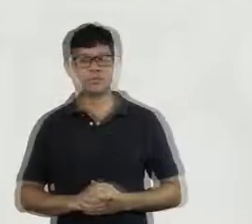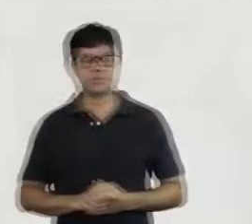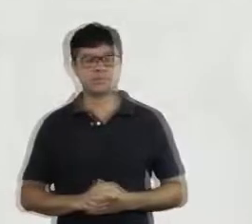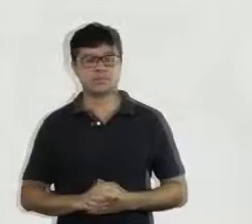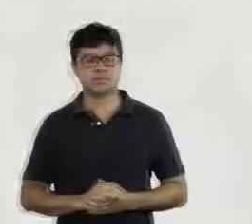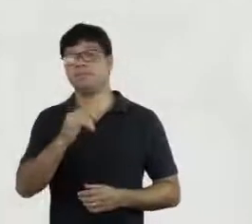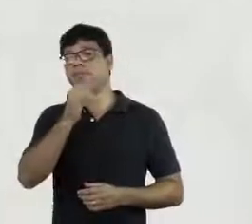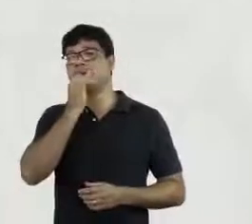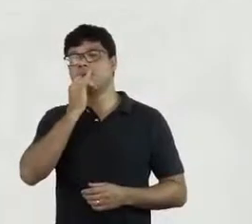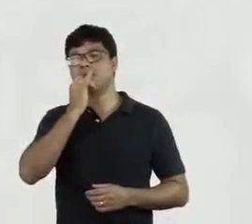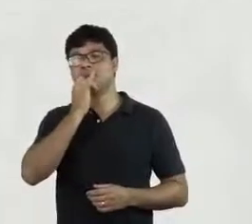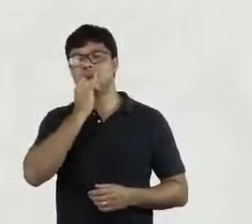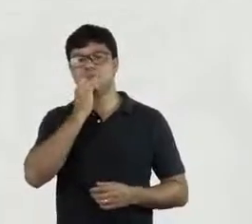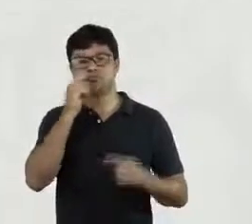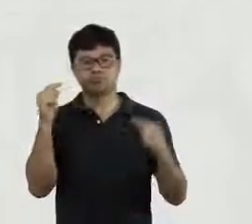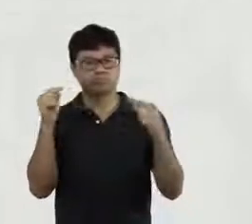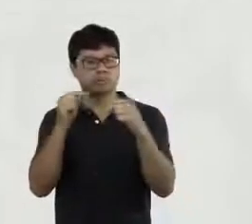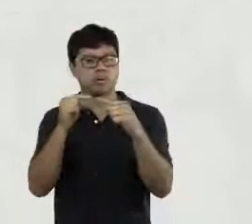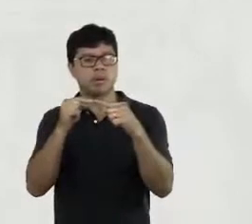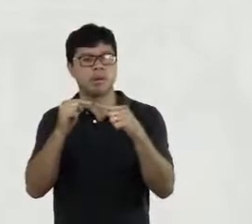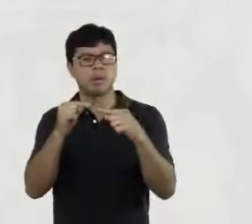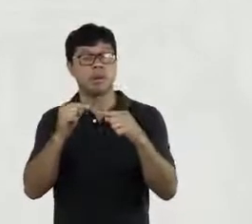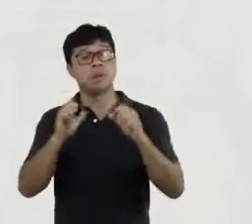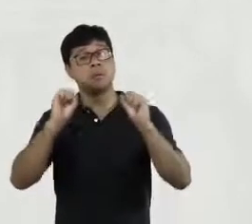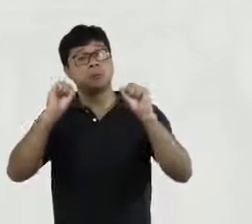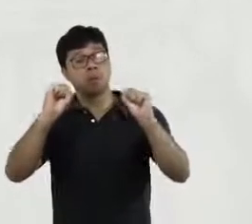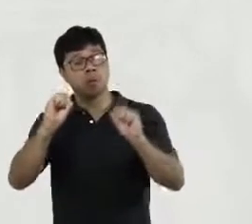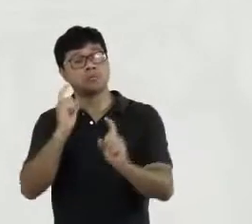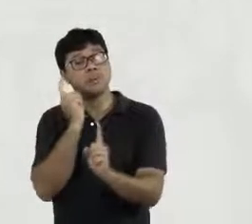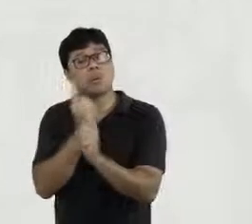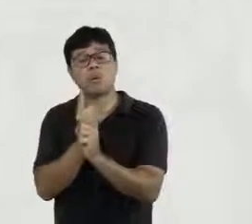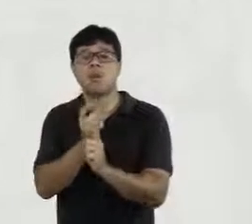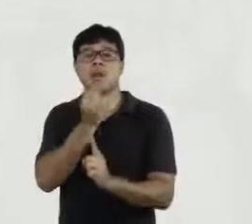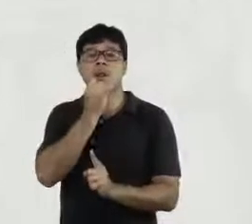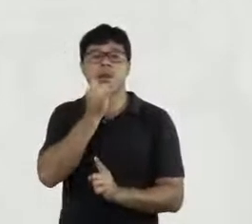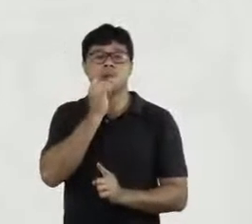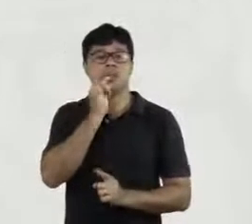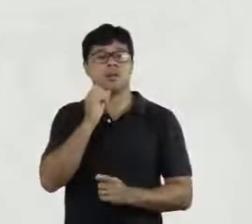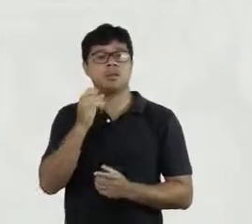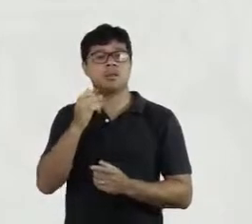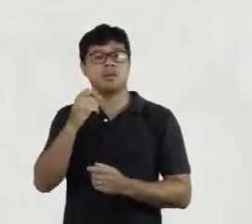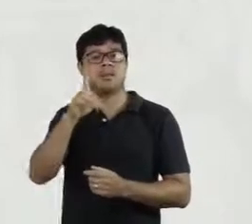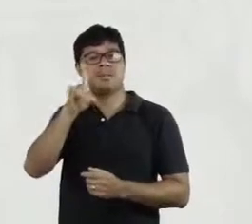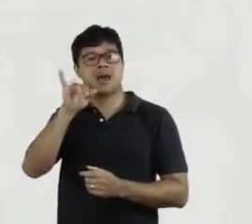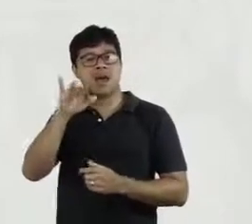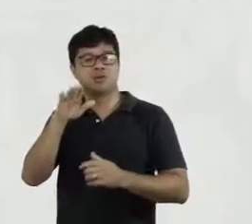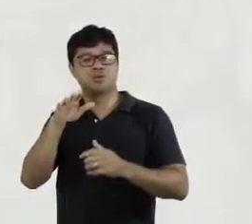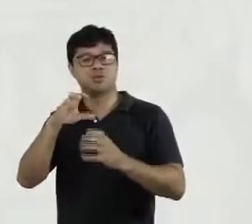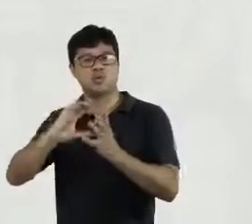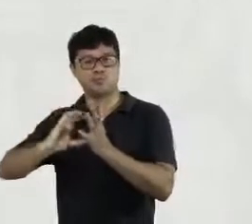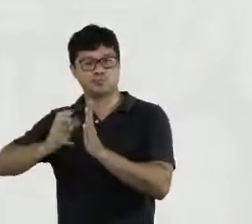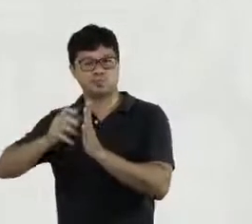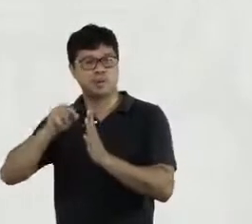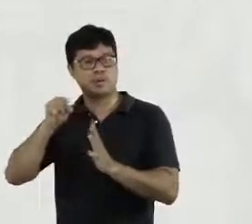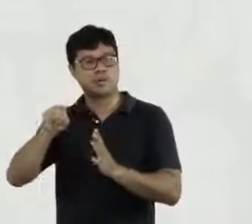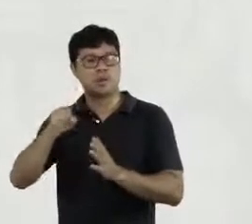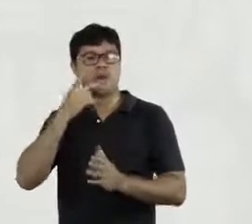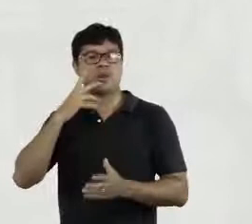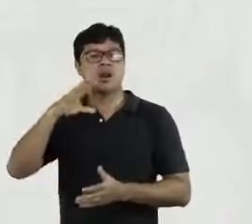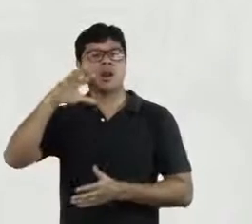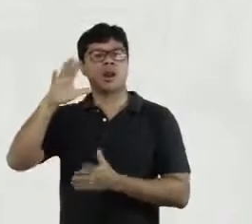Um exemplo dessa aplicação pode ser encontrada, por exemplo, em bases de dados como esta, de livros